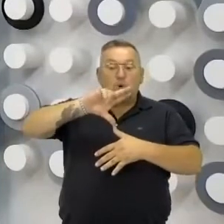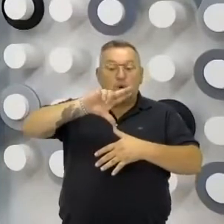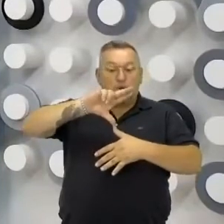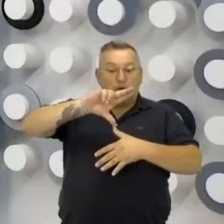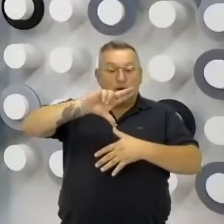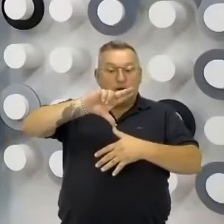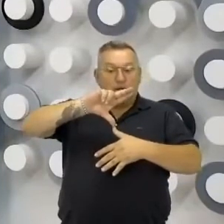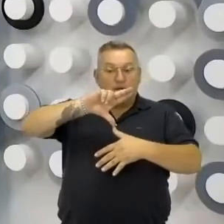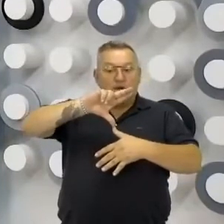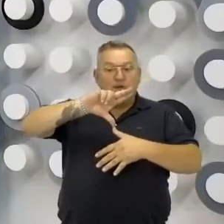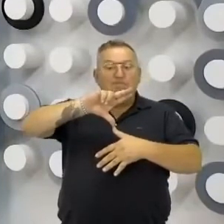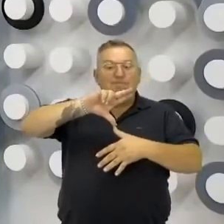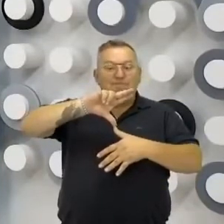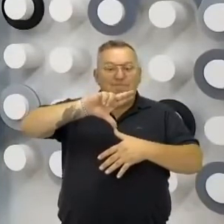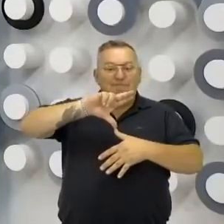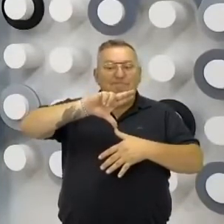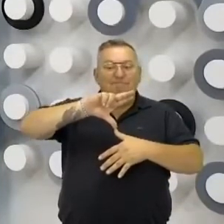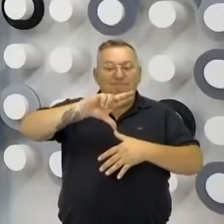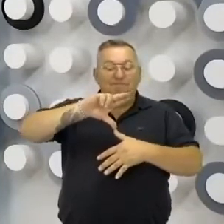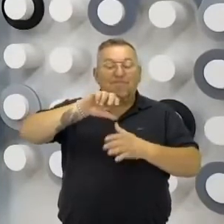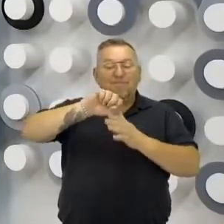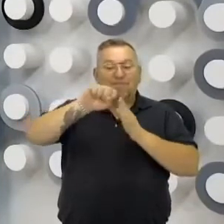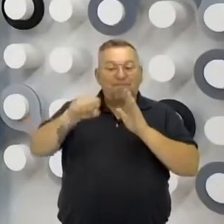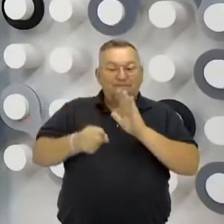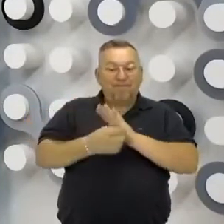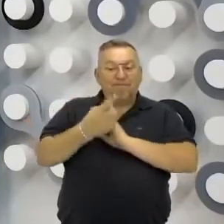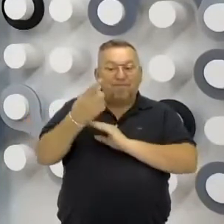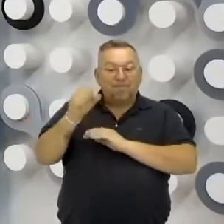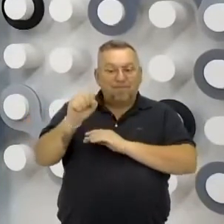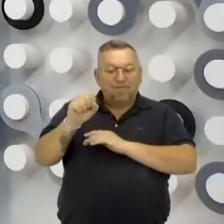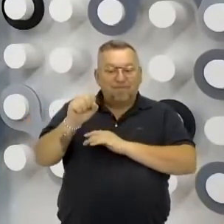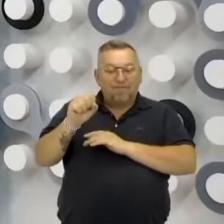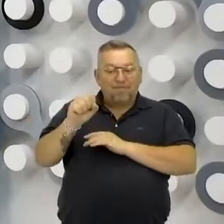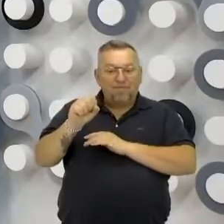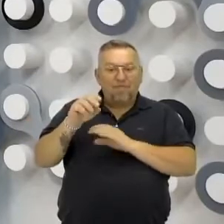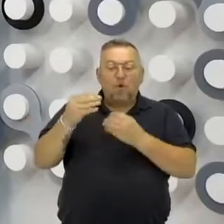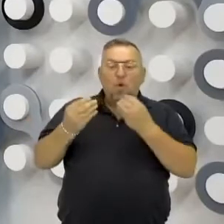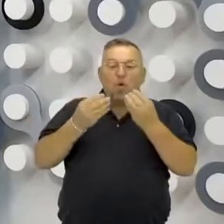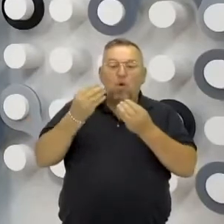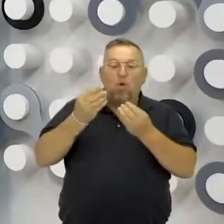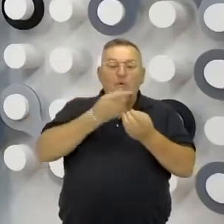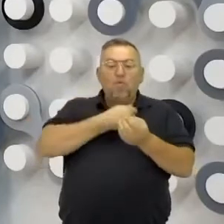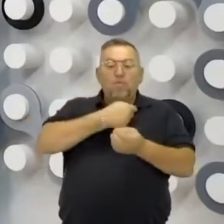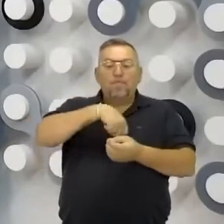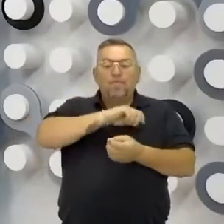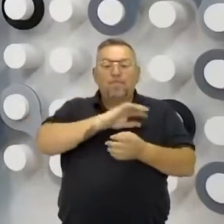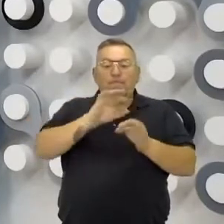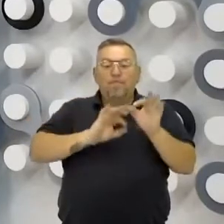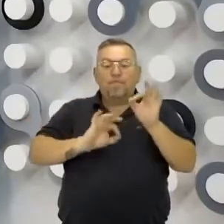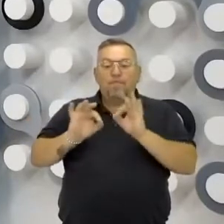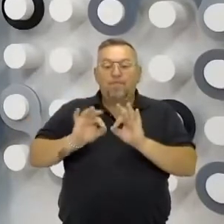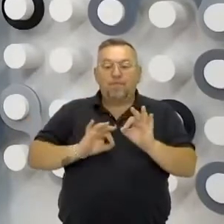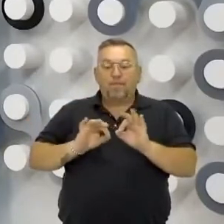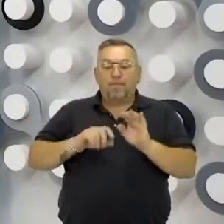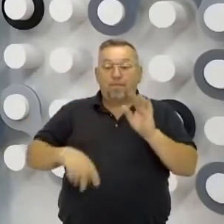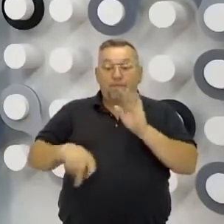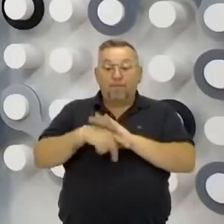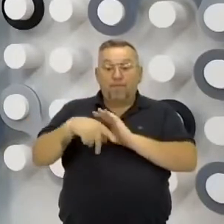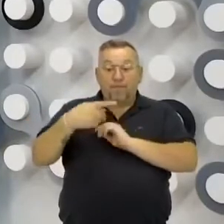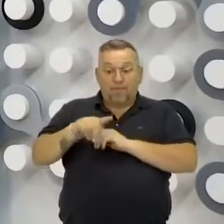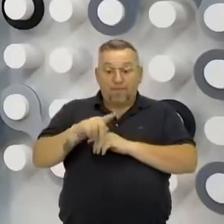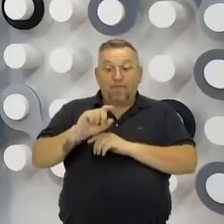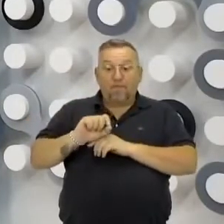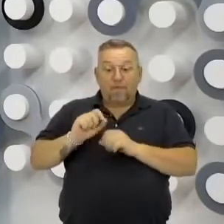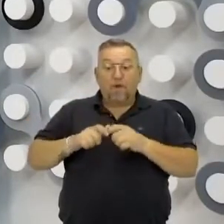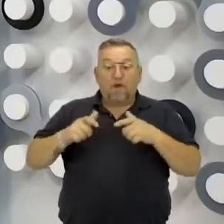a perspectiva aí do século XVIII para o XVII. Como que os espanhóis organizaram a porção deles, que é uma